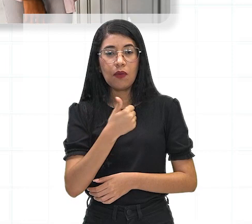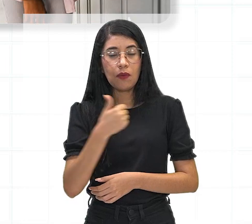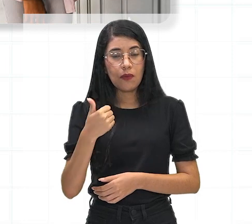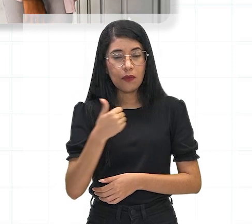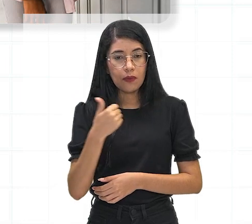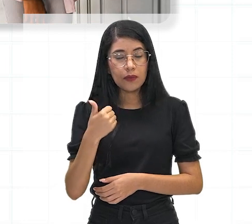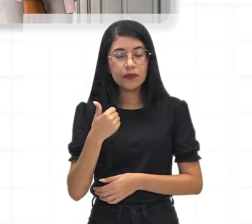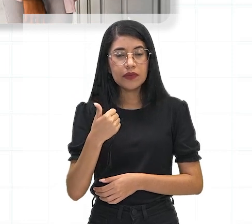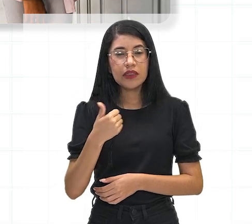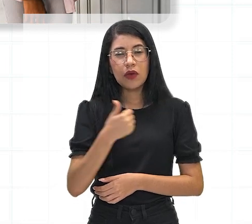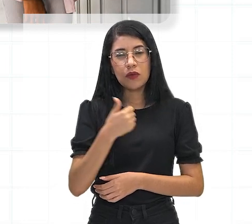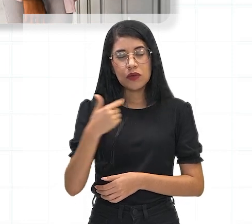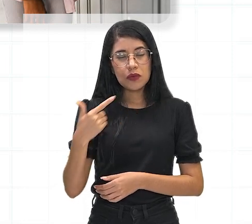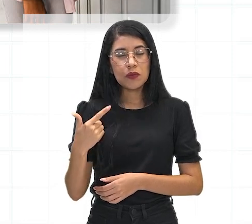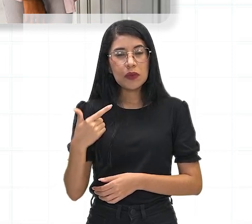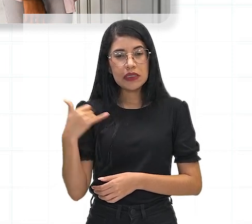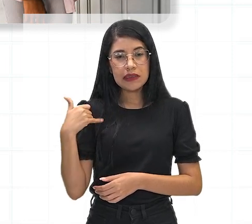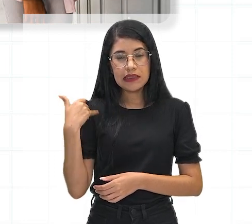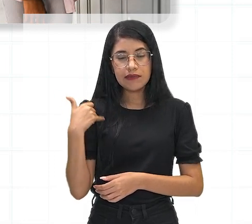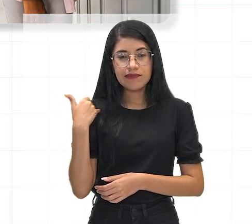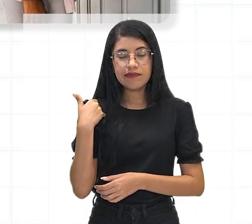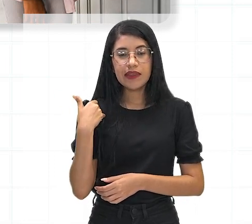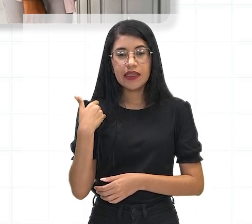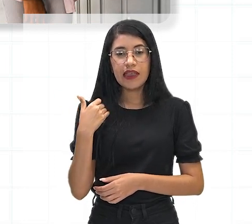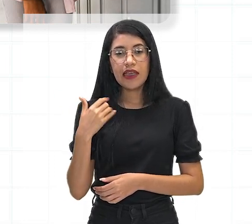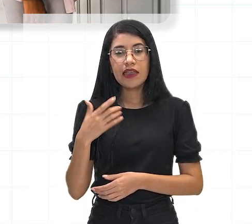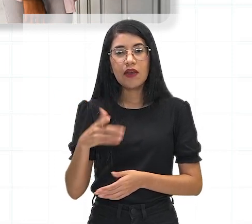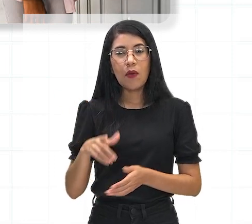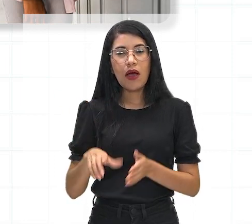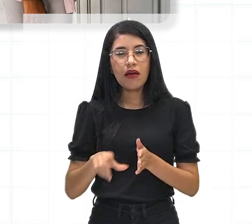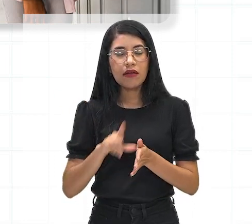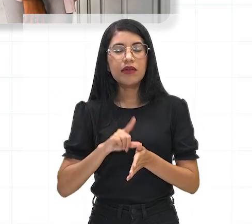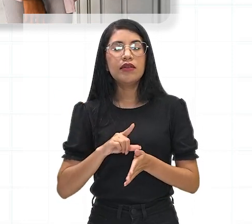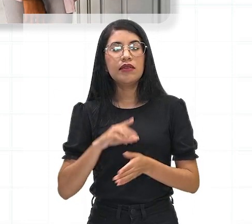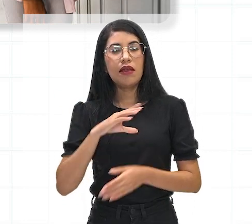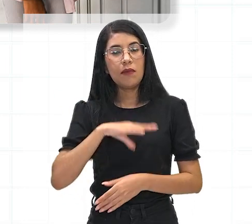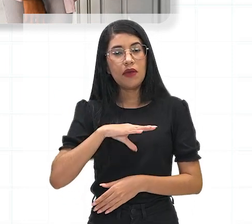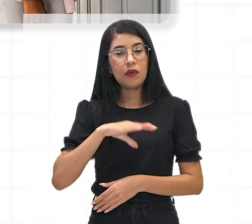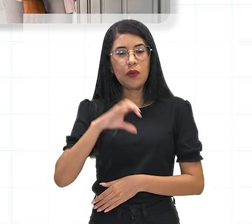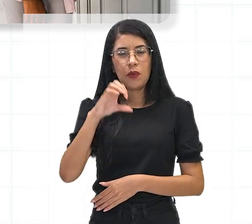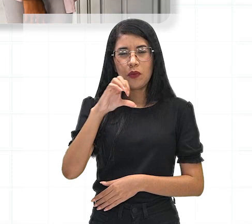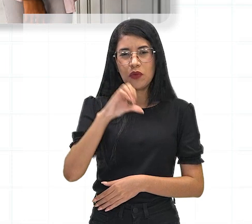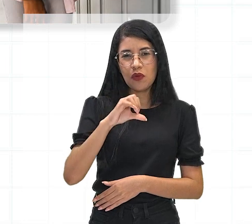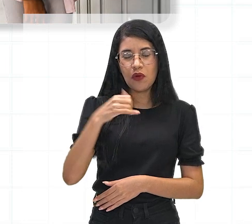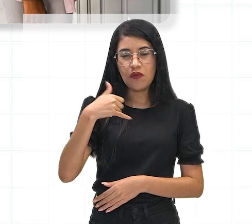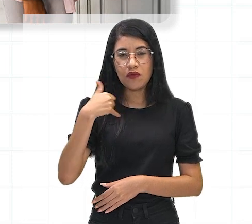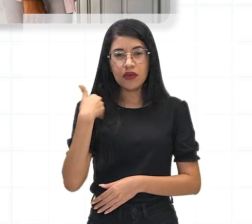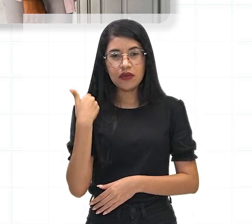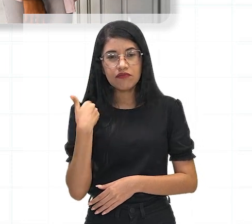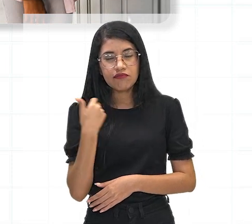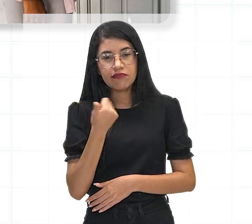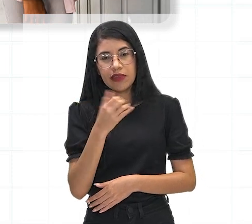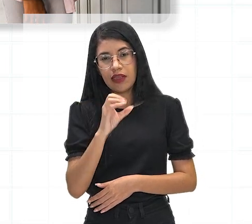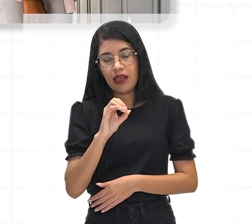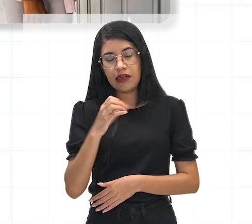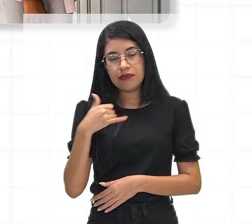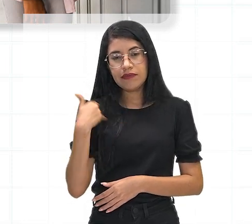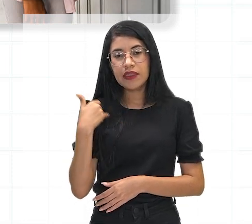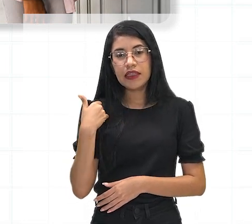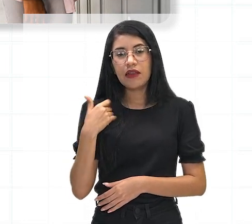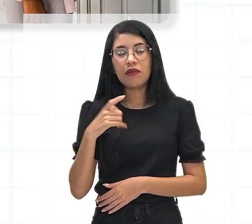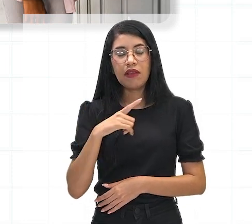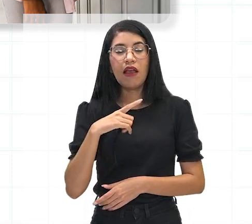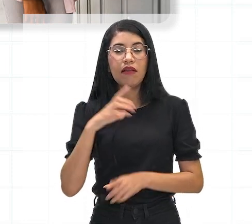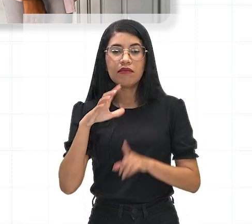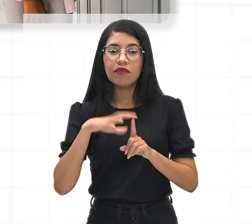apenas aos 11 anos, 12 anos, e ela tem aí uma primeira menstruação já aos 9 ou 10, isso com